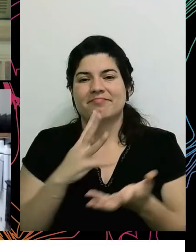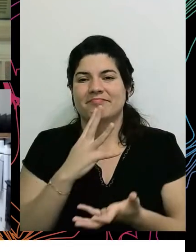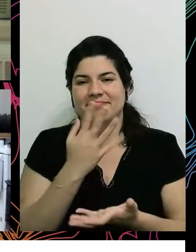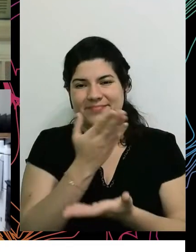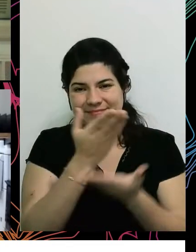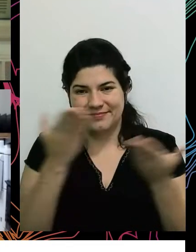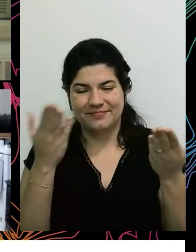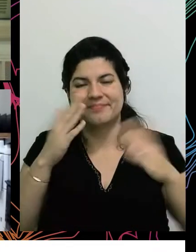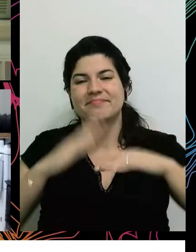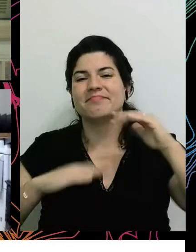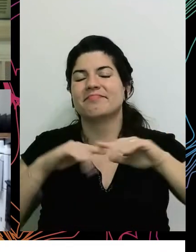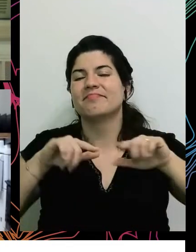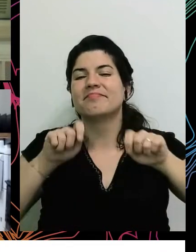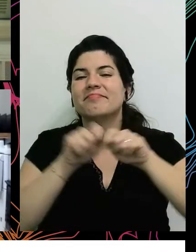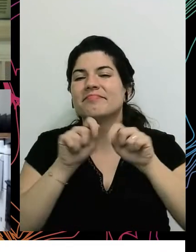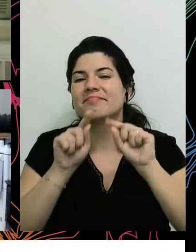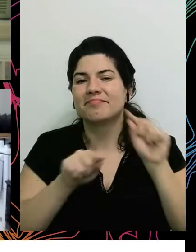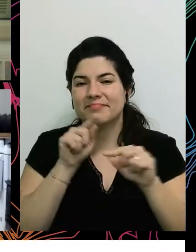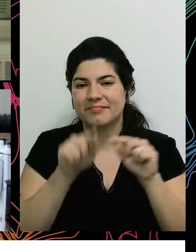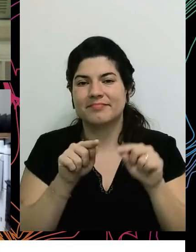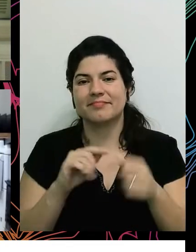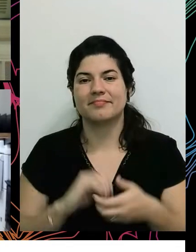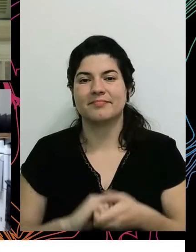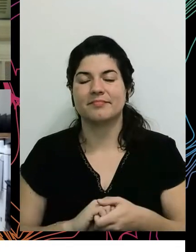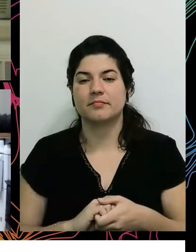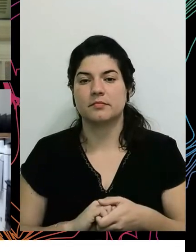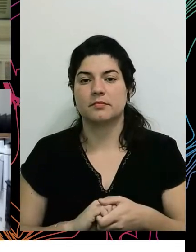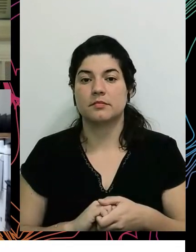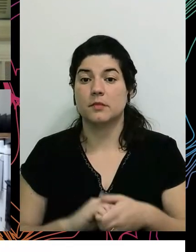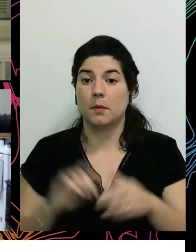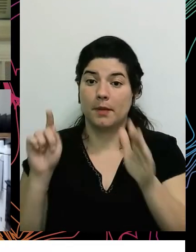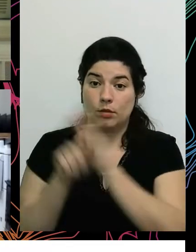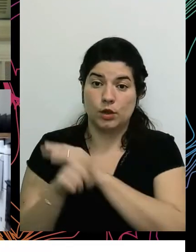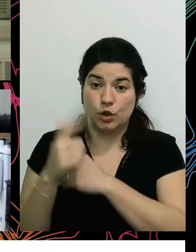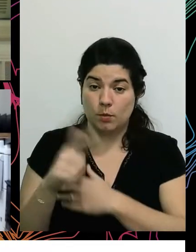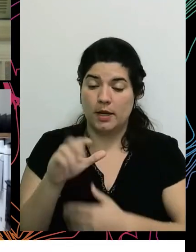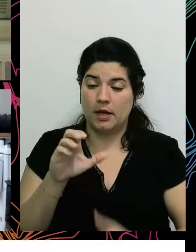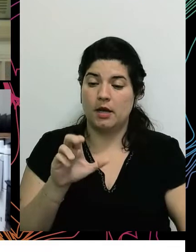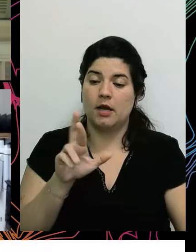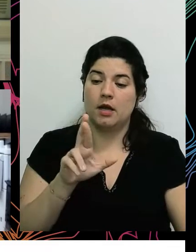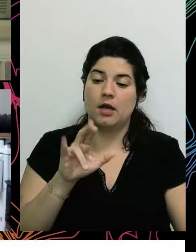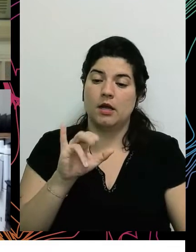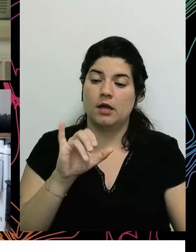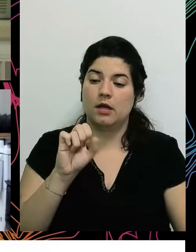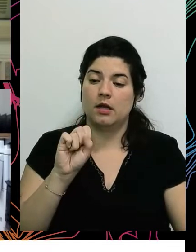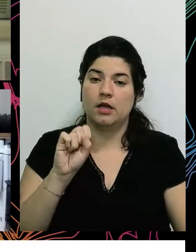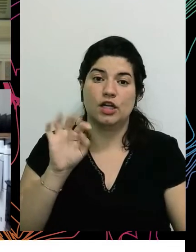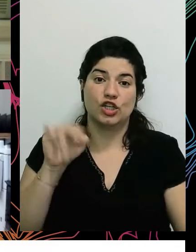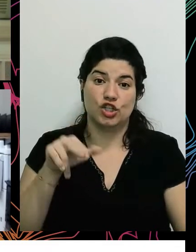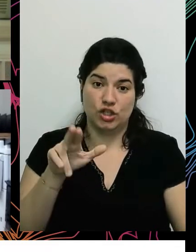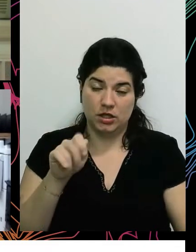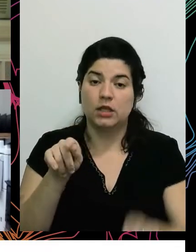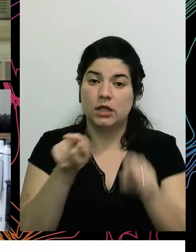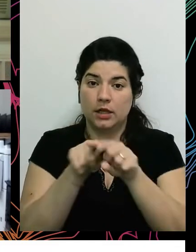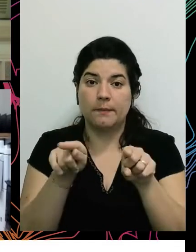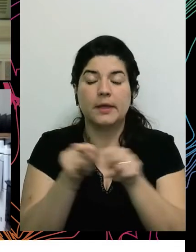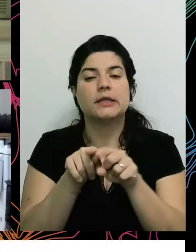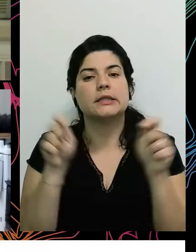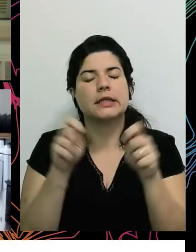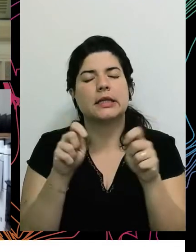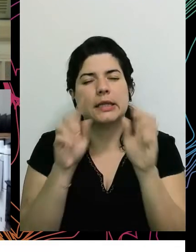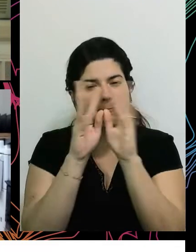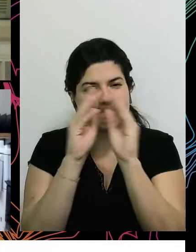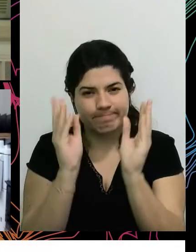fazendo. Então vou voltar para a Cristina, pedir para cada uma fazer uma fala, já trazendo considerações finais